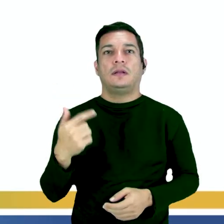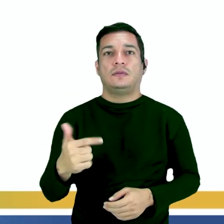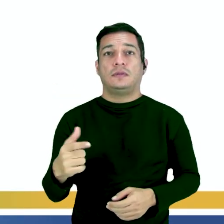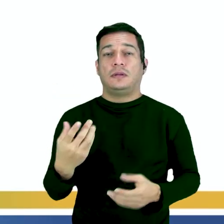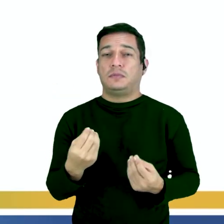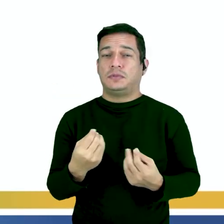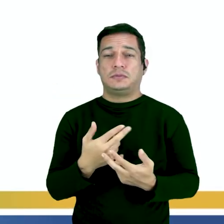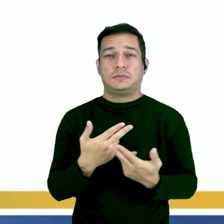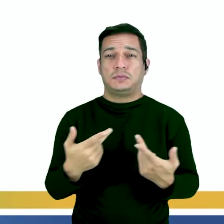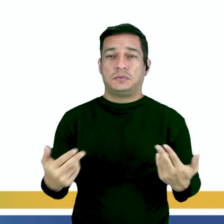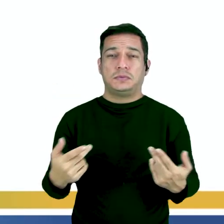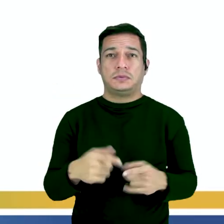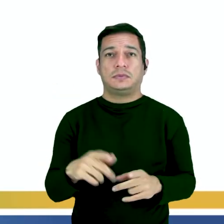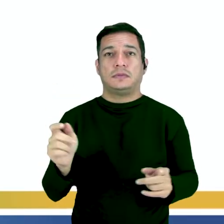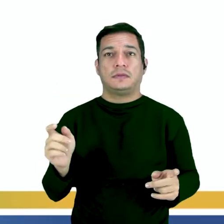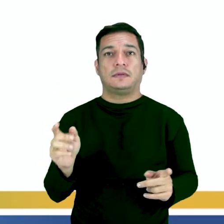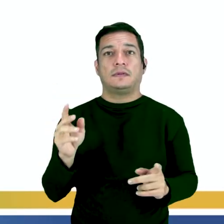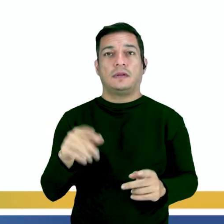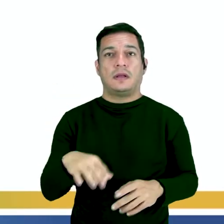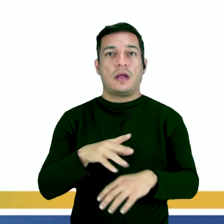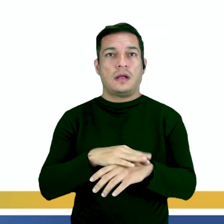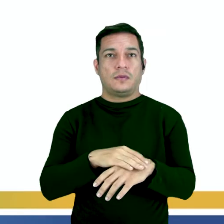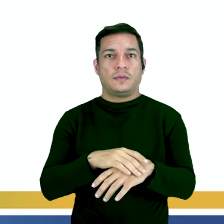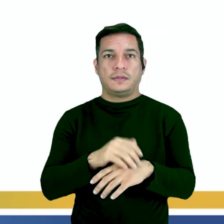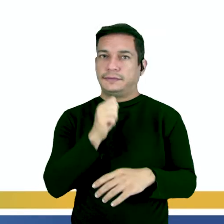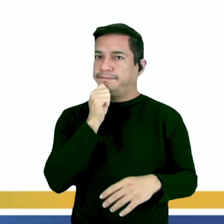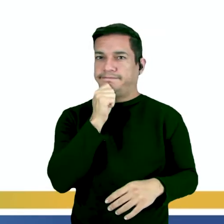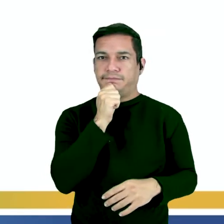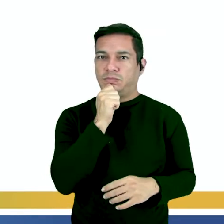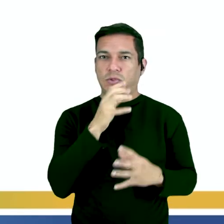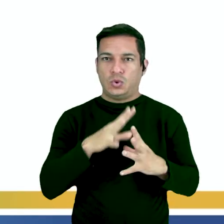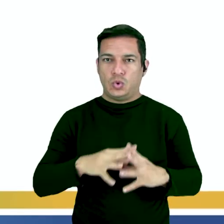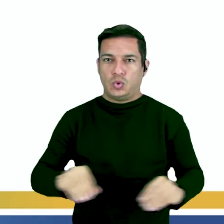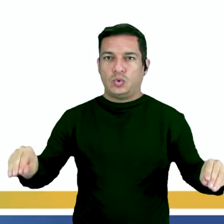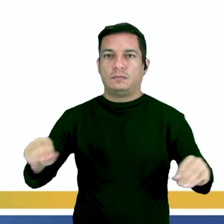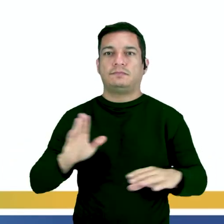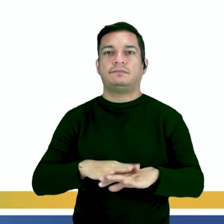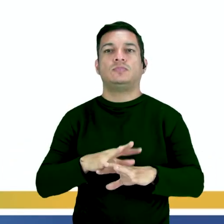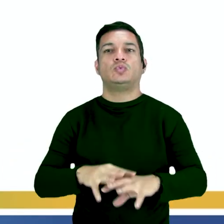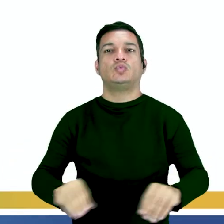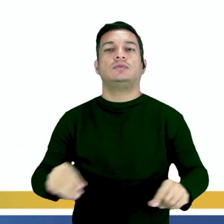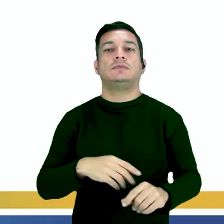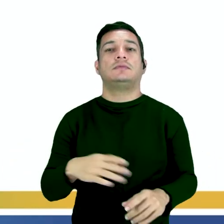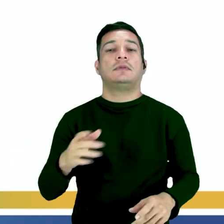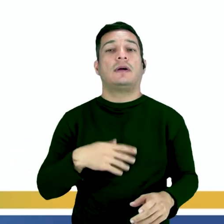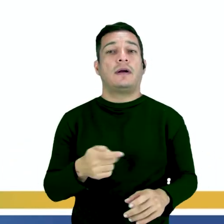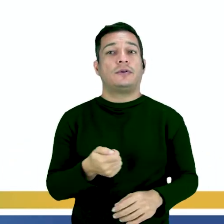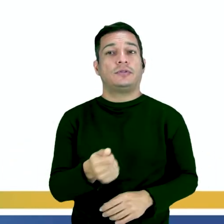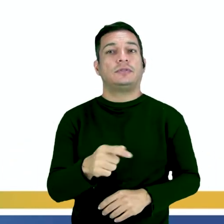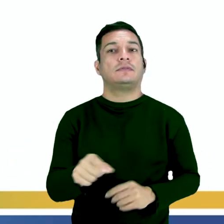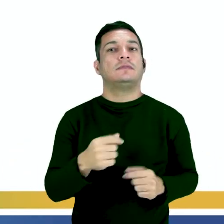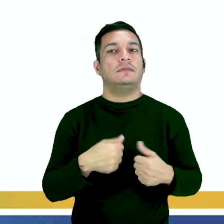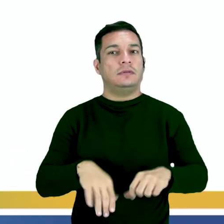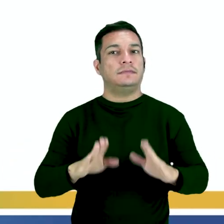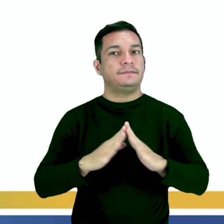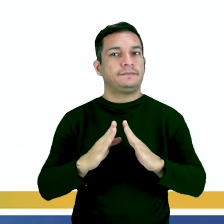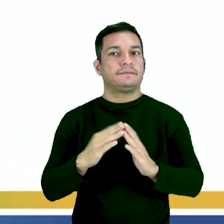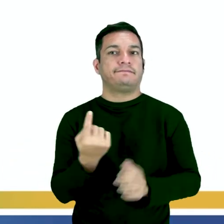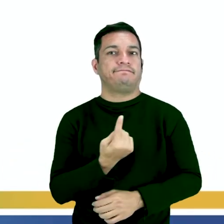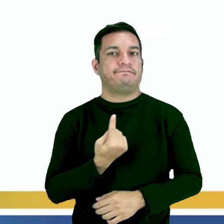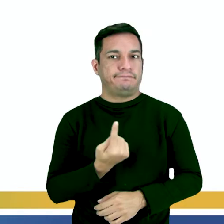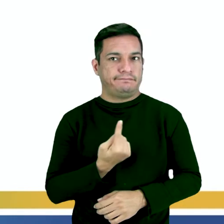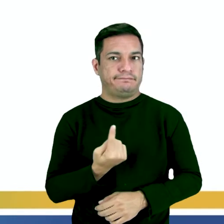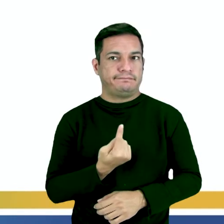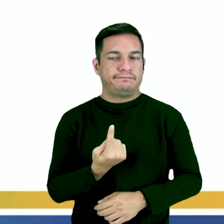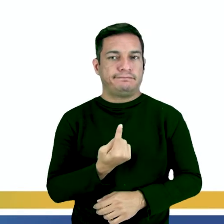muitas alternativas, afinal, a doença ainda não tem um tratamento ou cura. O mais indicado é ficar em casa, em isolamento